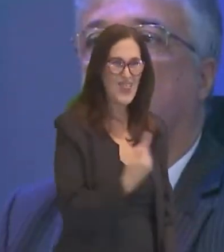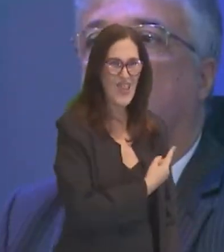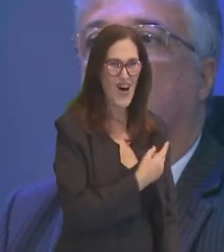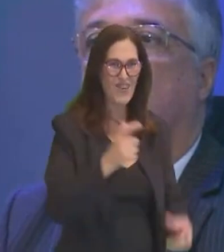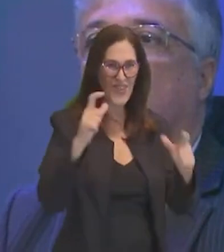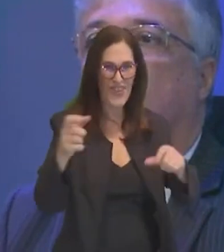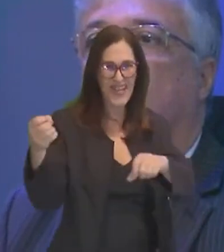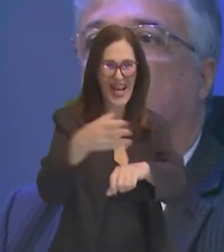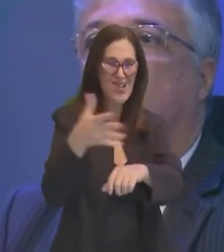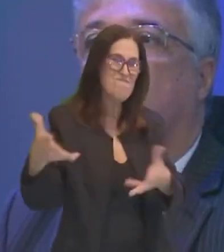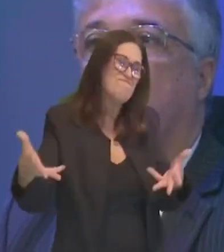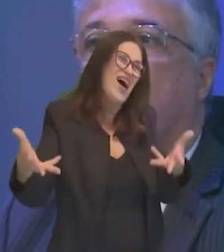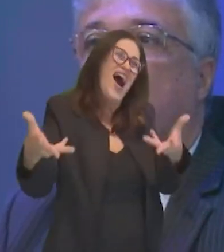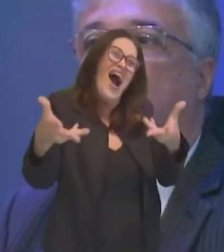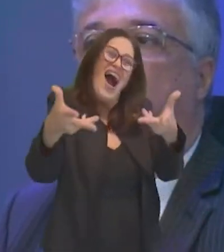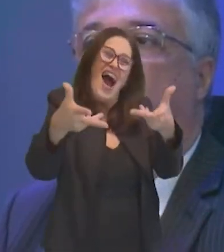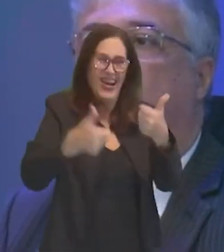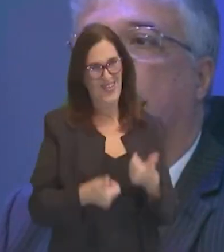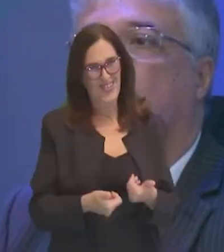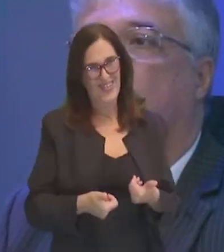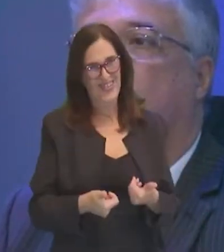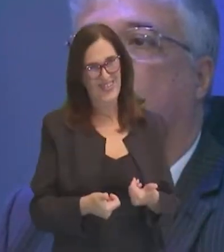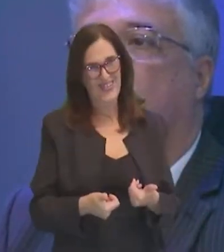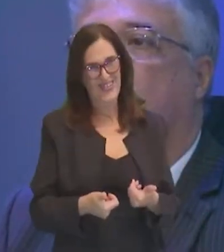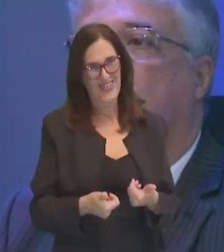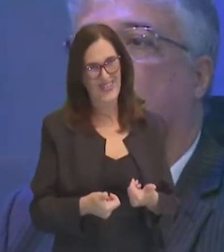lugar maravilhoso,